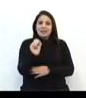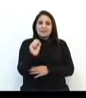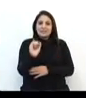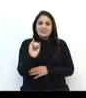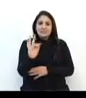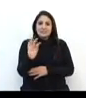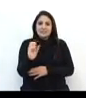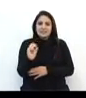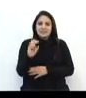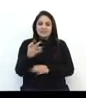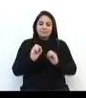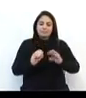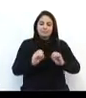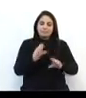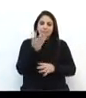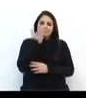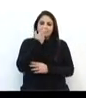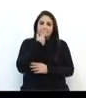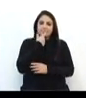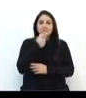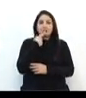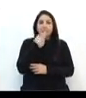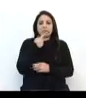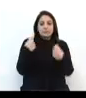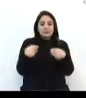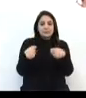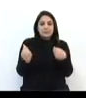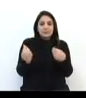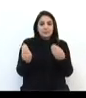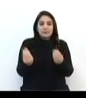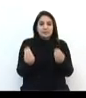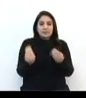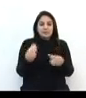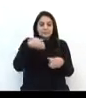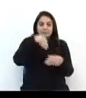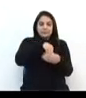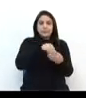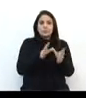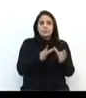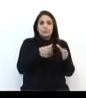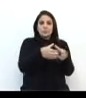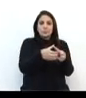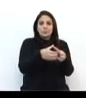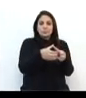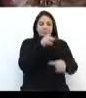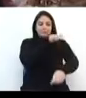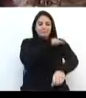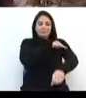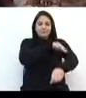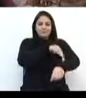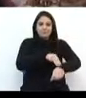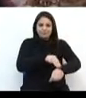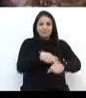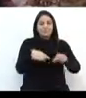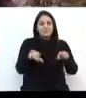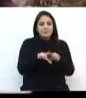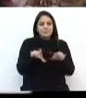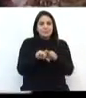O presidente do sindicato falou da necessidade da inclusão da categoria no quadro do magistério, assim como